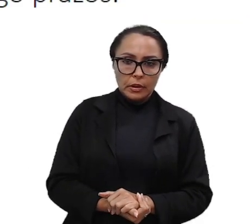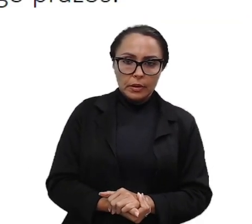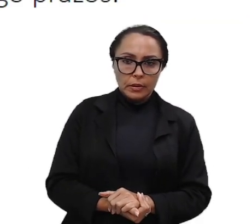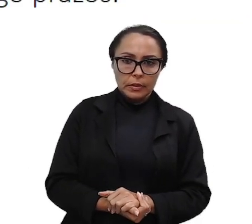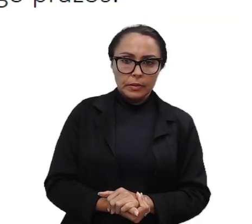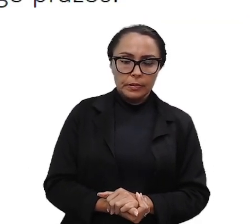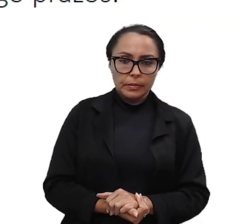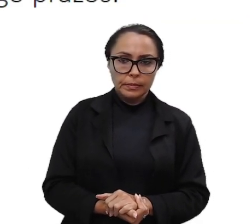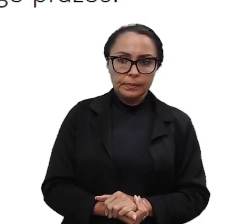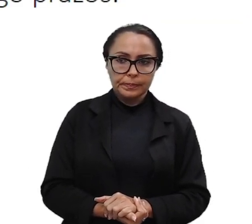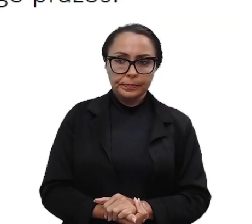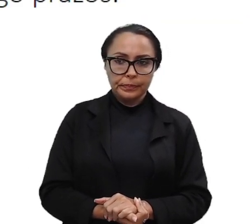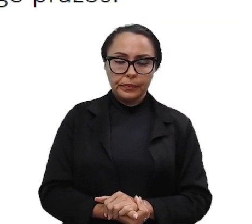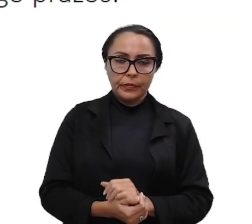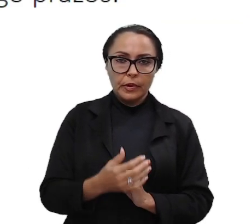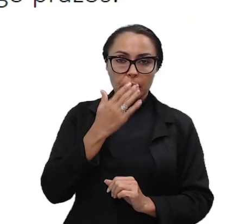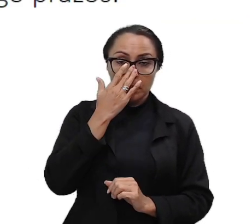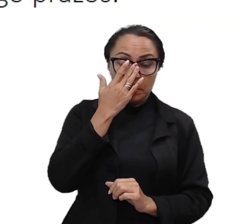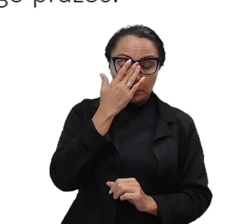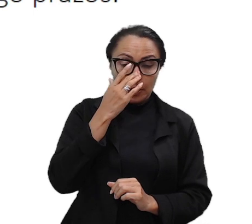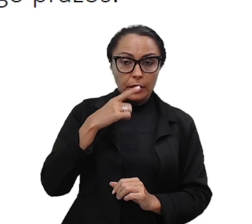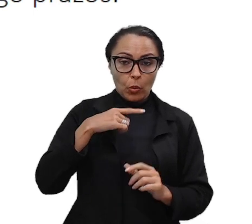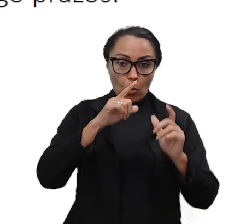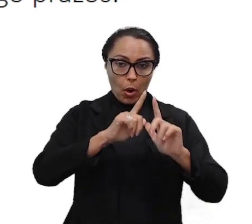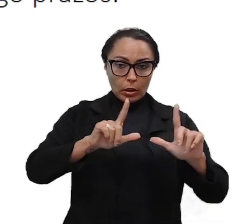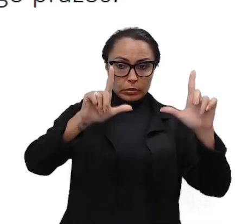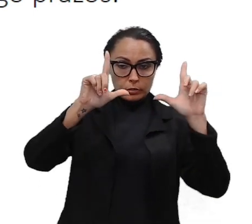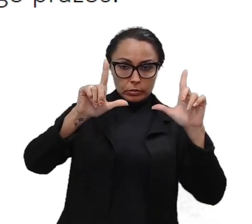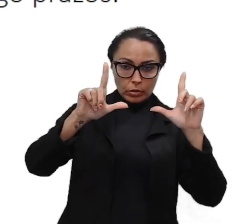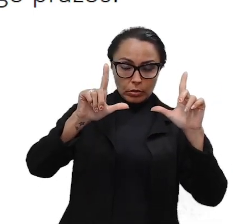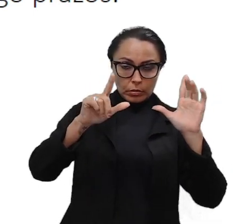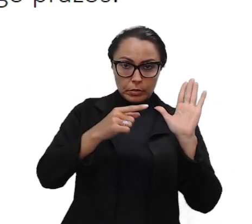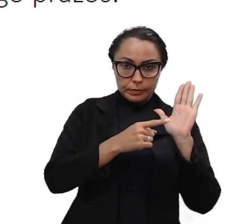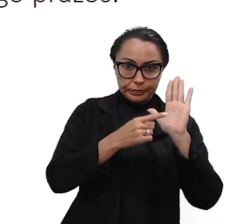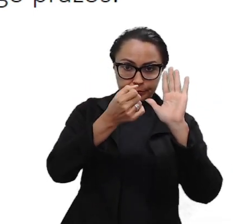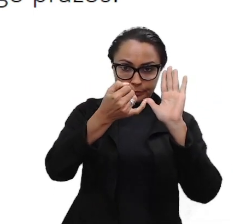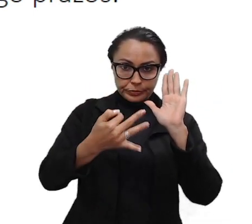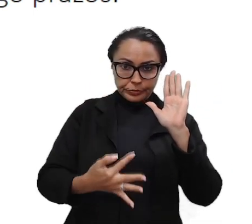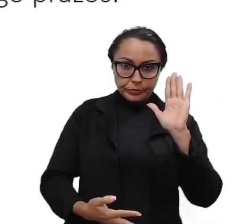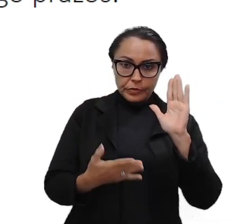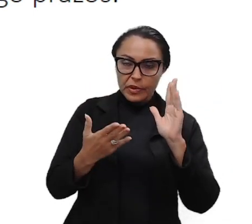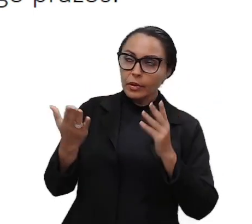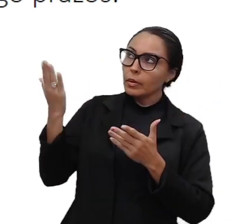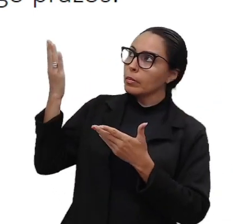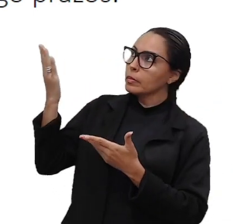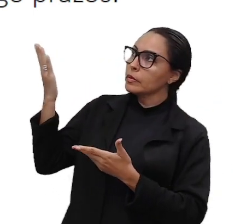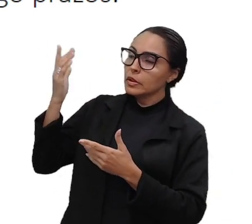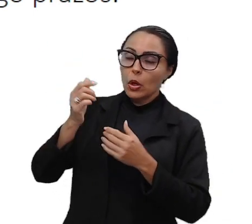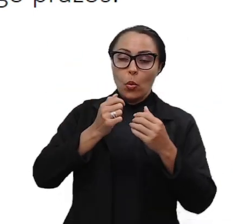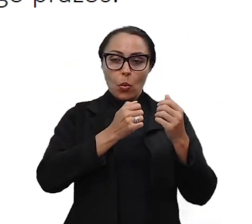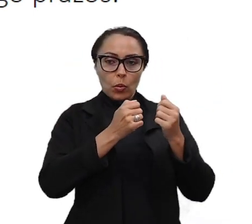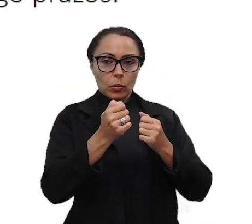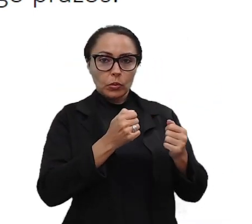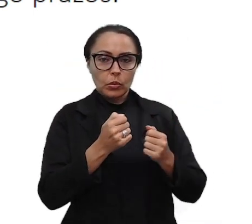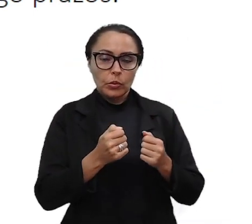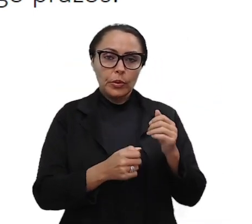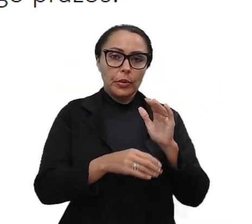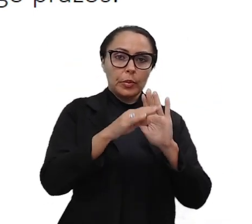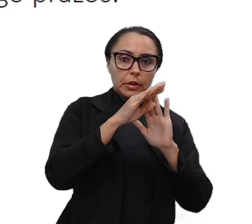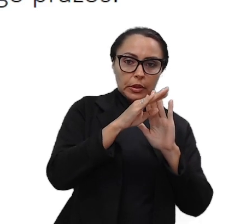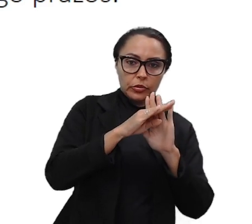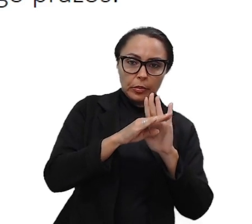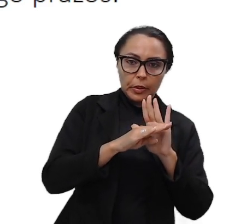produção. Aqui tem um quadro que eu coloquei para vocês, falando um pouquinho sobre a parte de controle e a parte de planejamento, o que